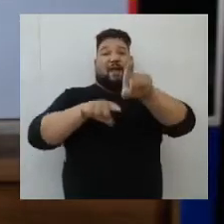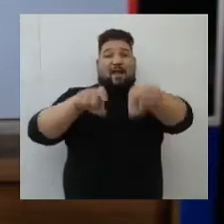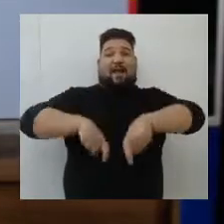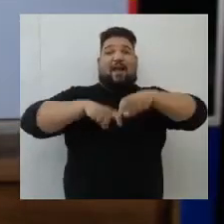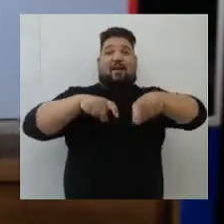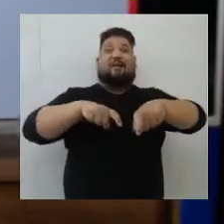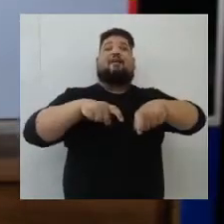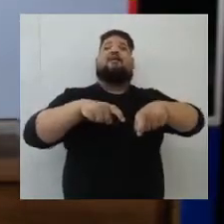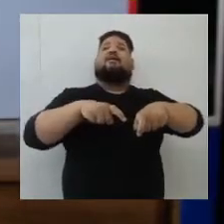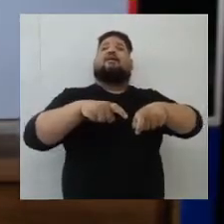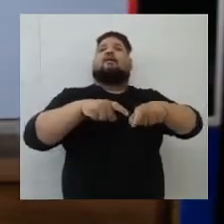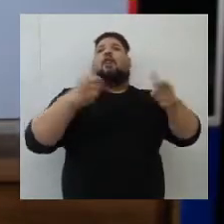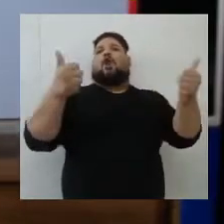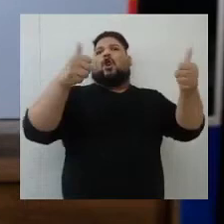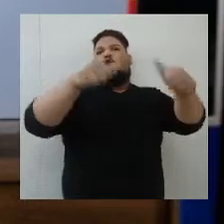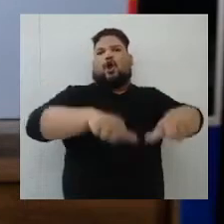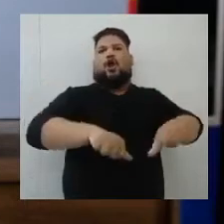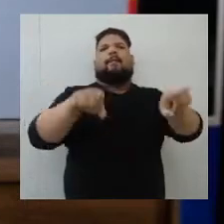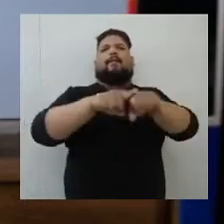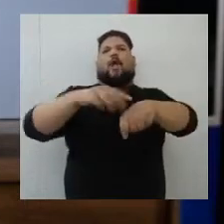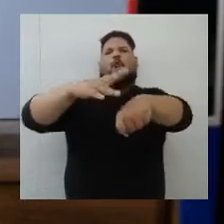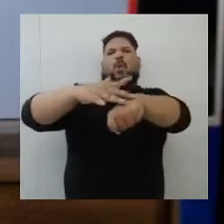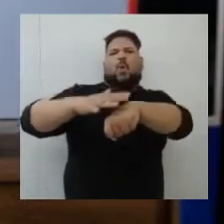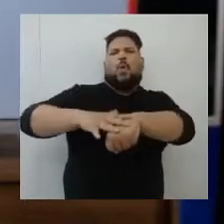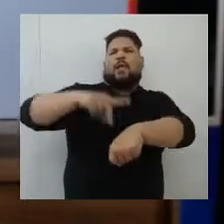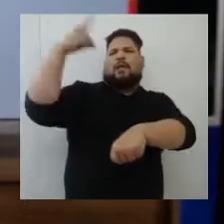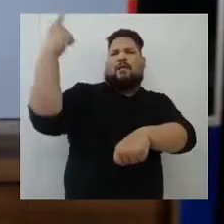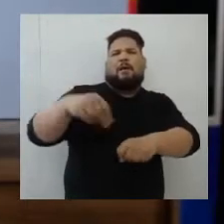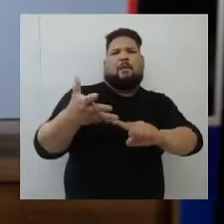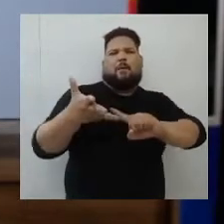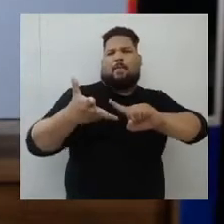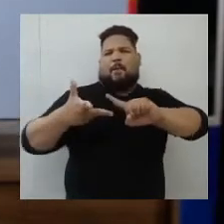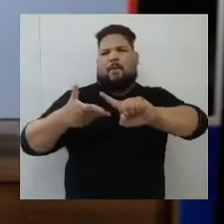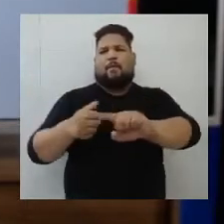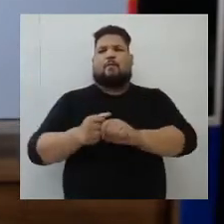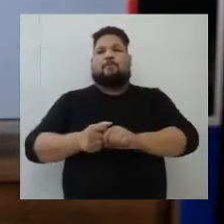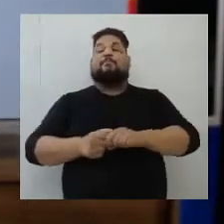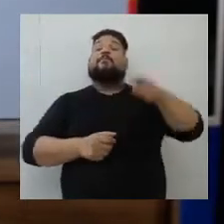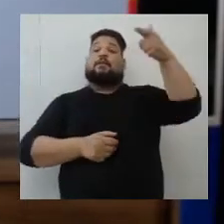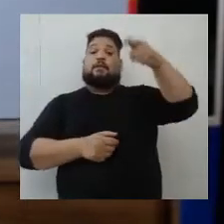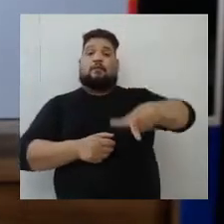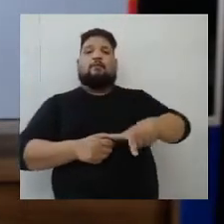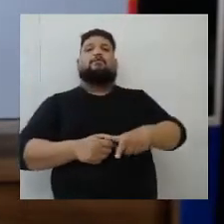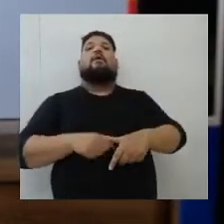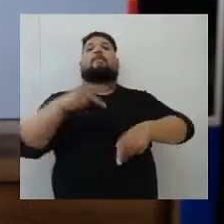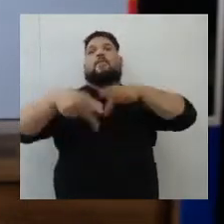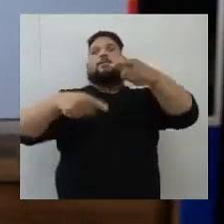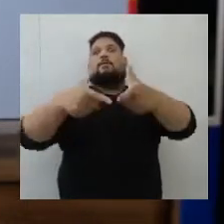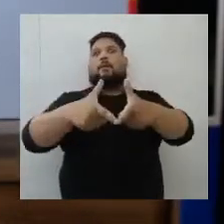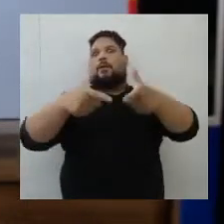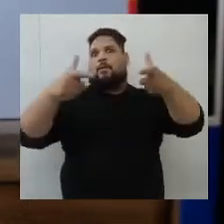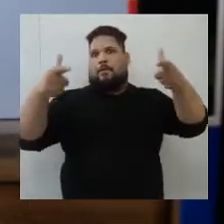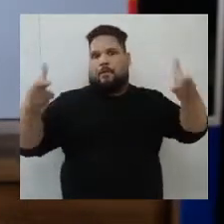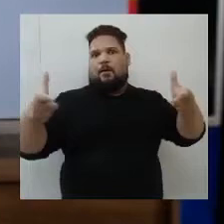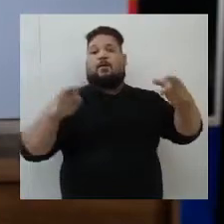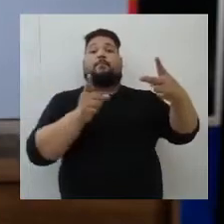agrícola e por grandes epidemias. Tá certo? Repetindo, crescimento populacional,